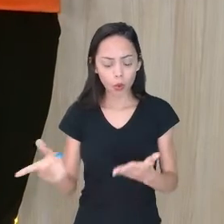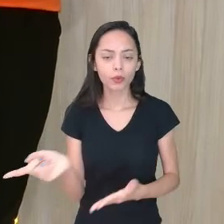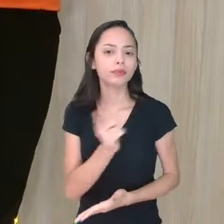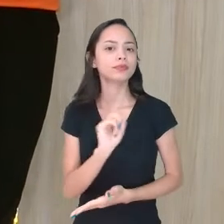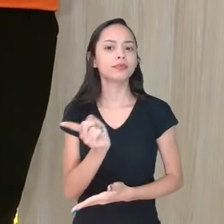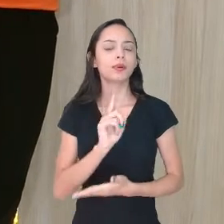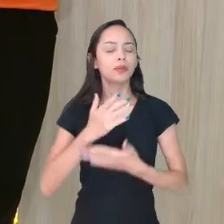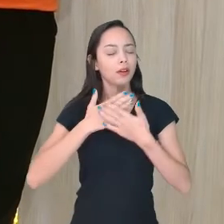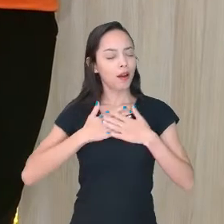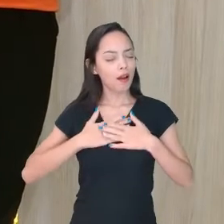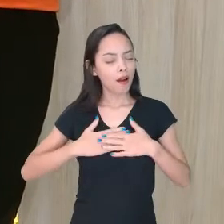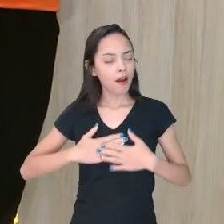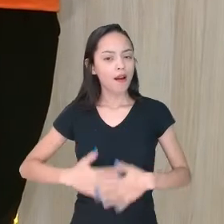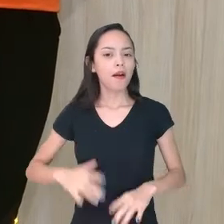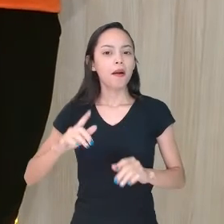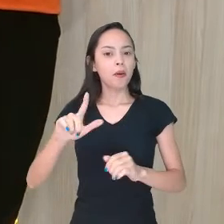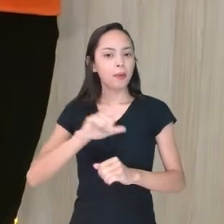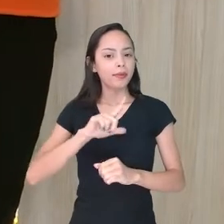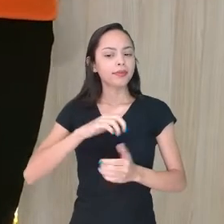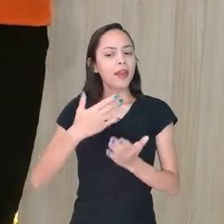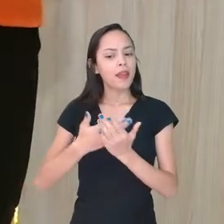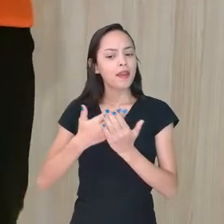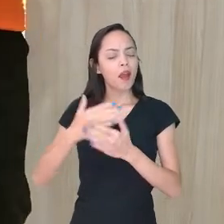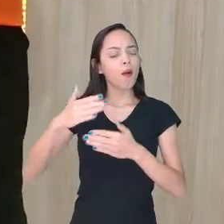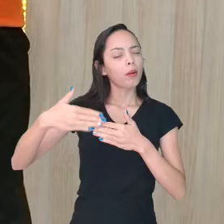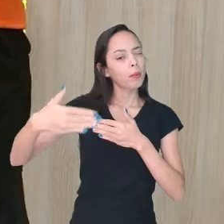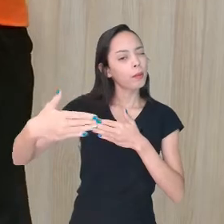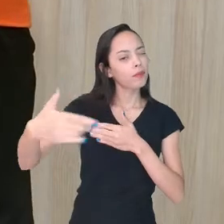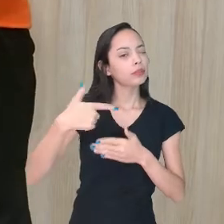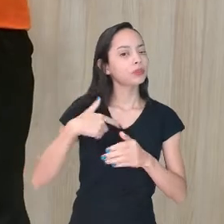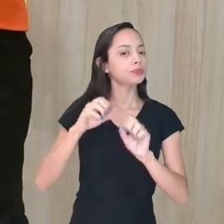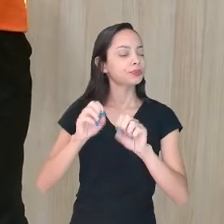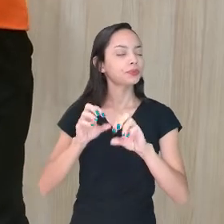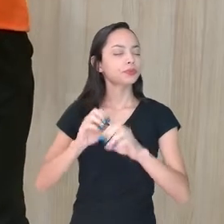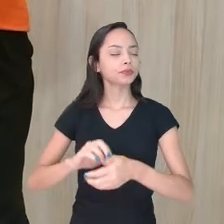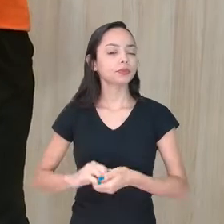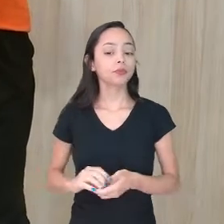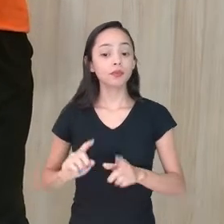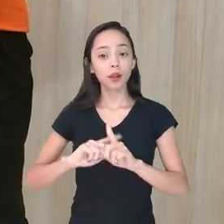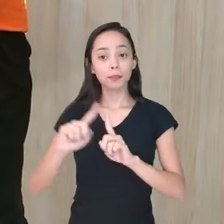vai ter uma segunda aula ainda desse assunto, tá? Mas